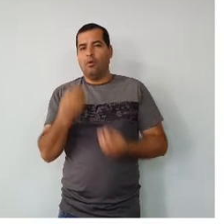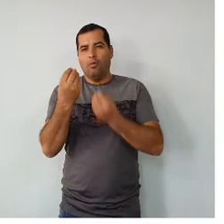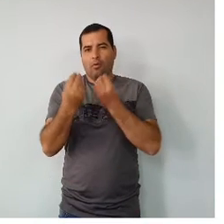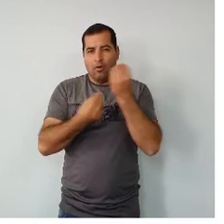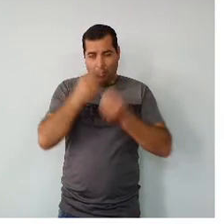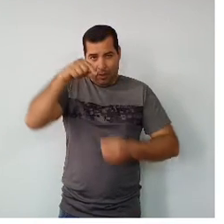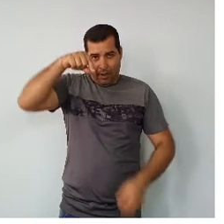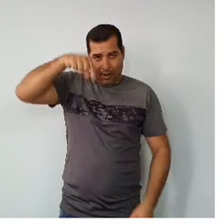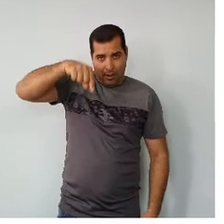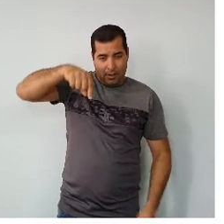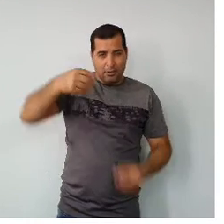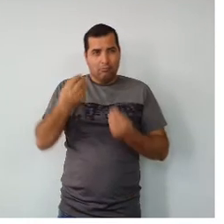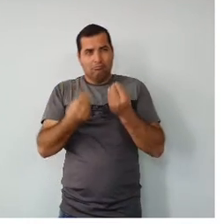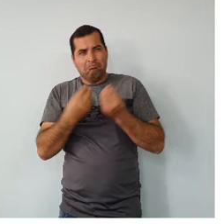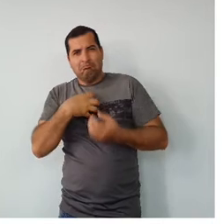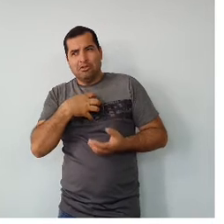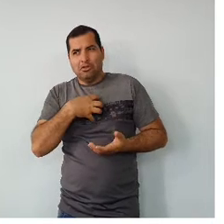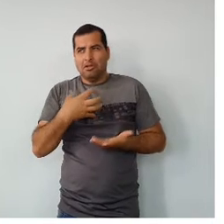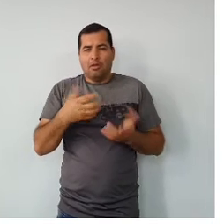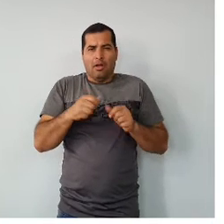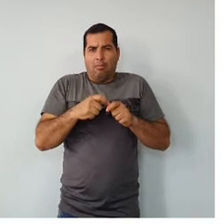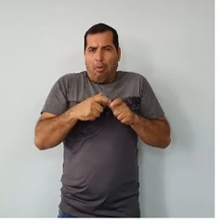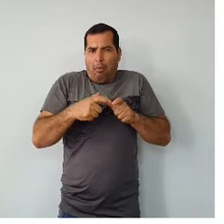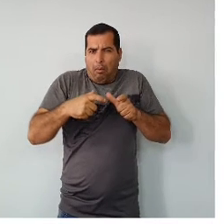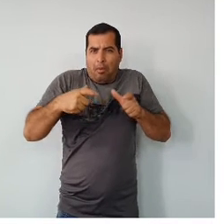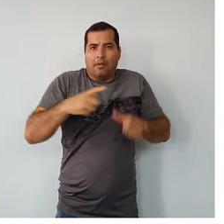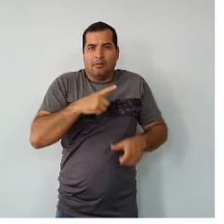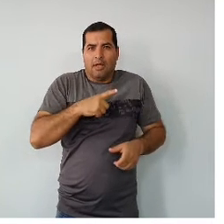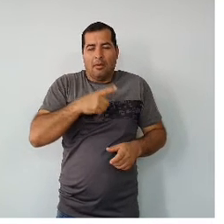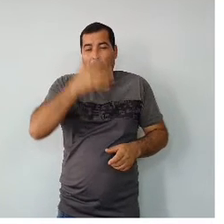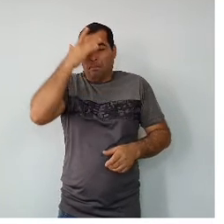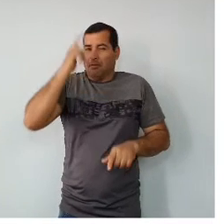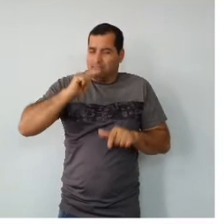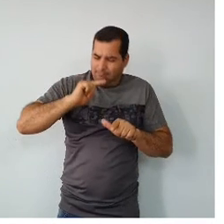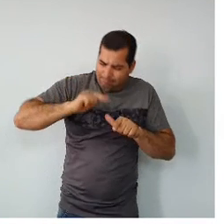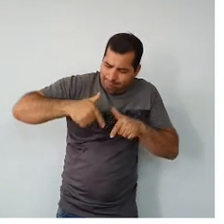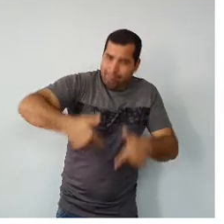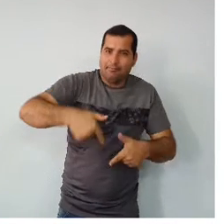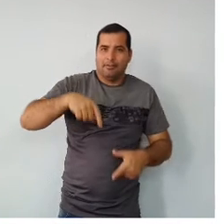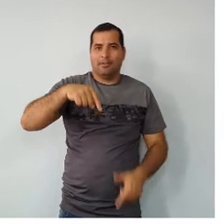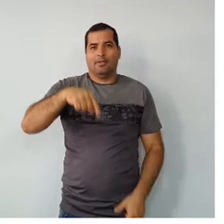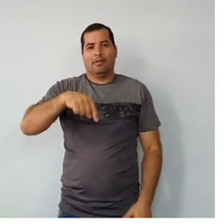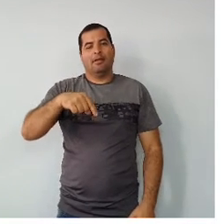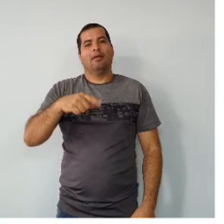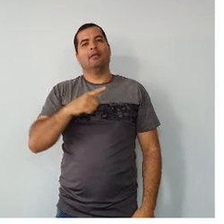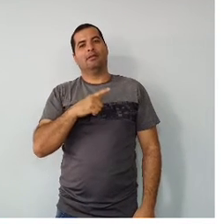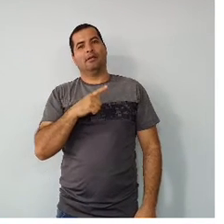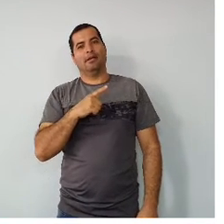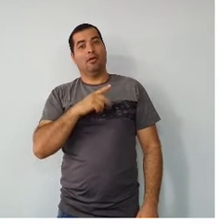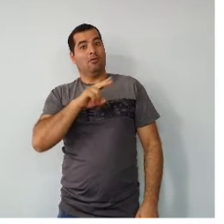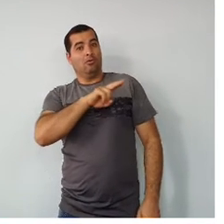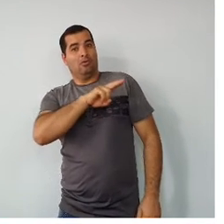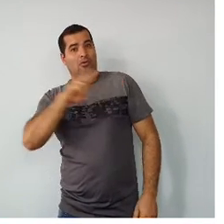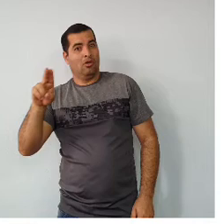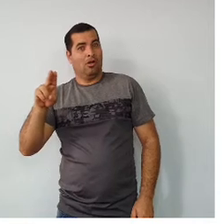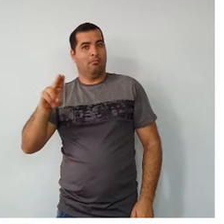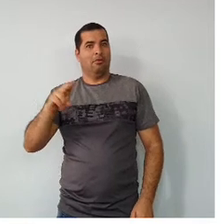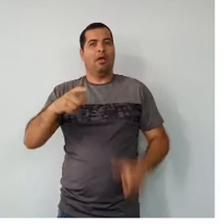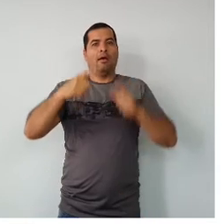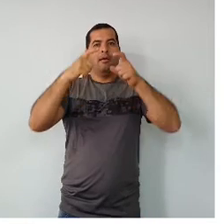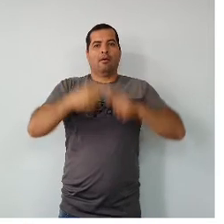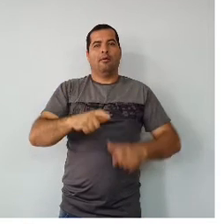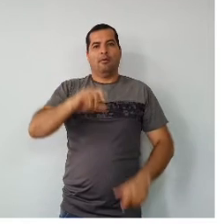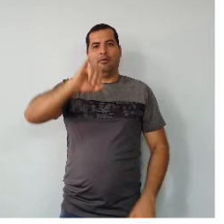Como aqui estava uma grande expansão, existiam muitas pessoas trabalhando aqui na região, aqui levava o nome de bairro